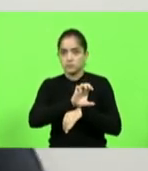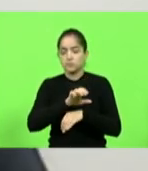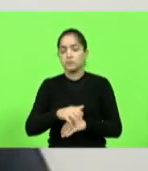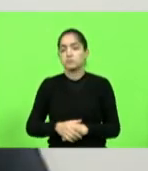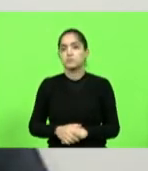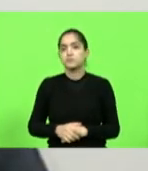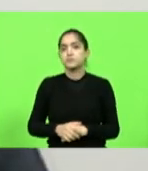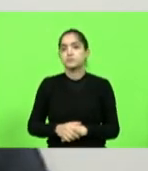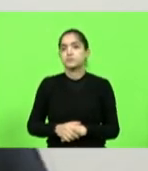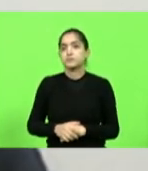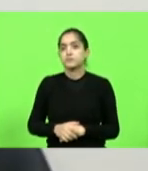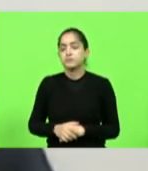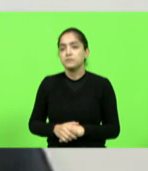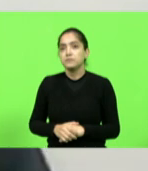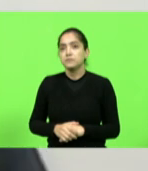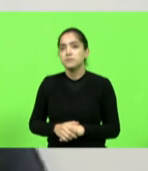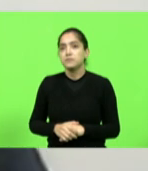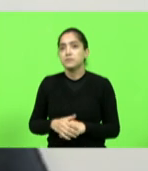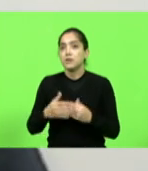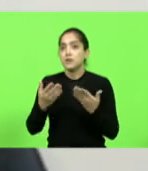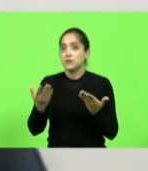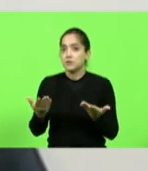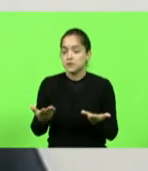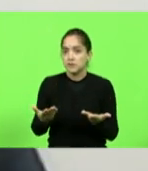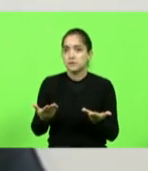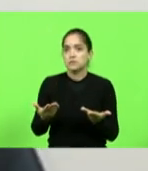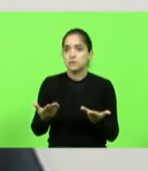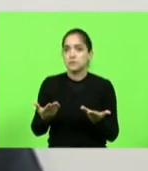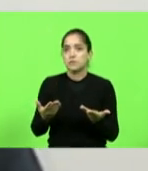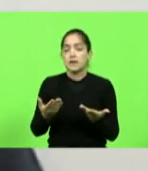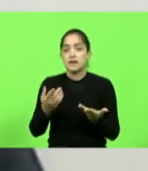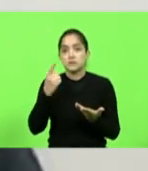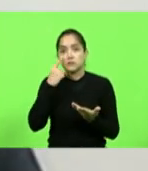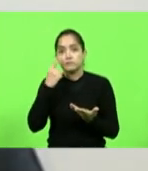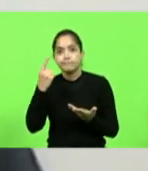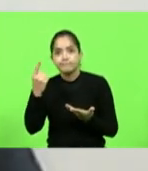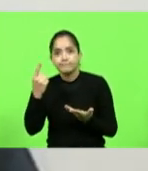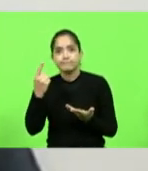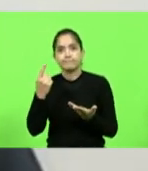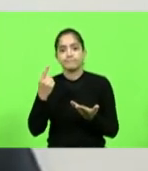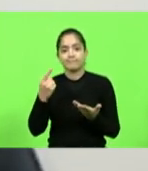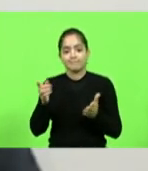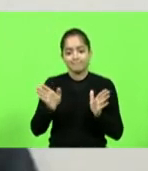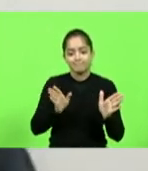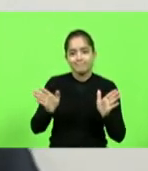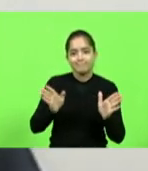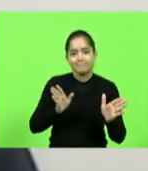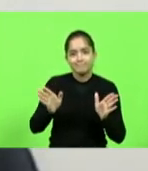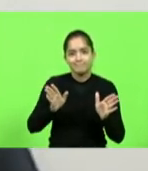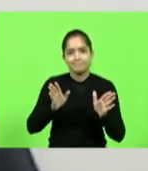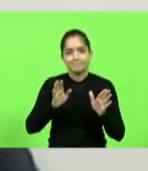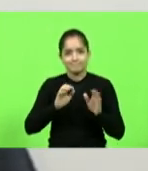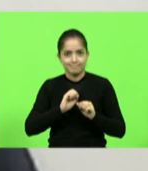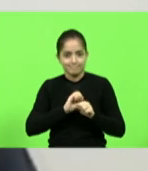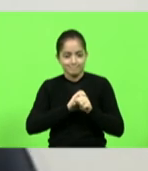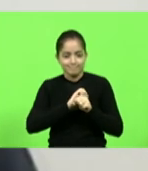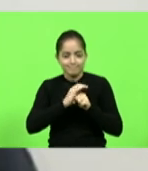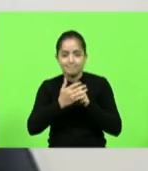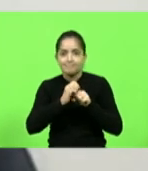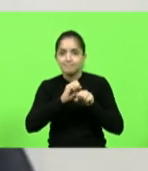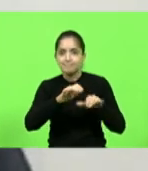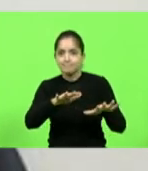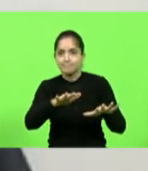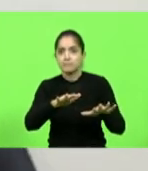hoje. No entanto, a gente tem visto que os reflexos da pandemia são elementos importantes na educação, e a